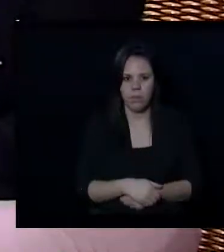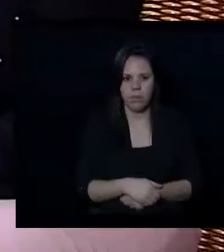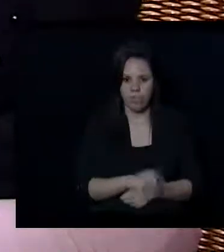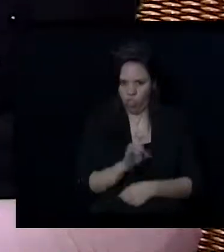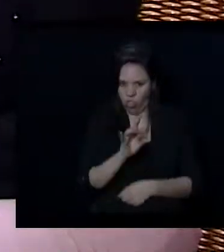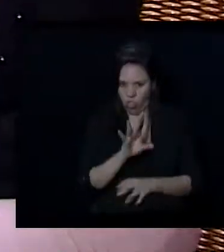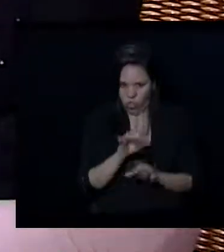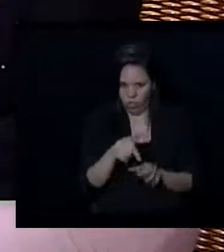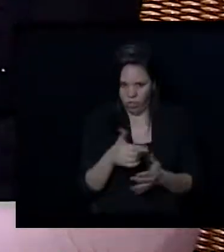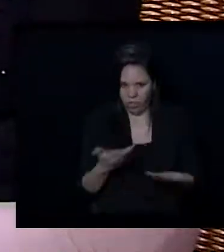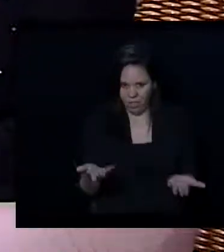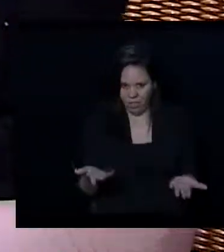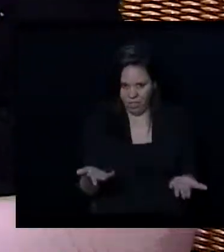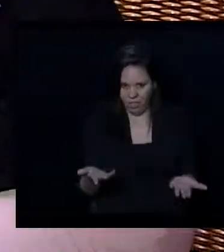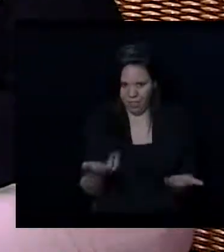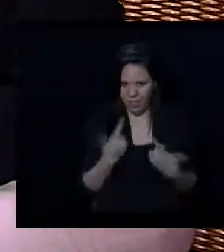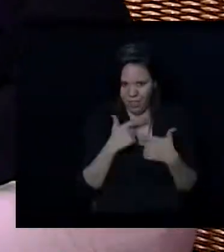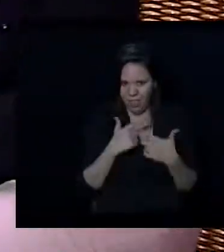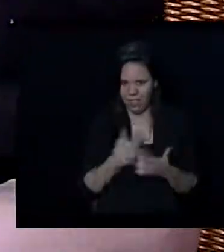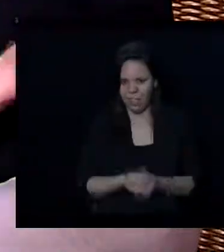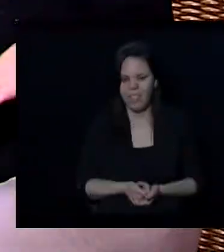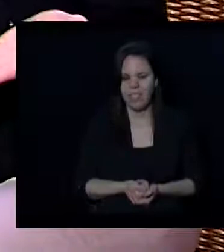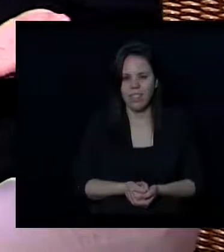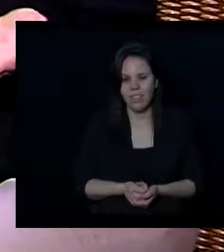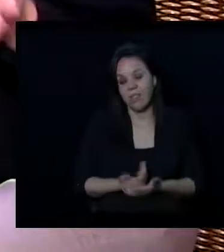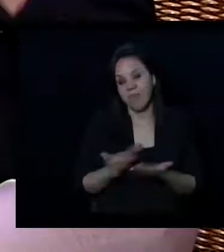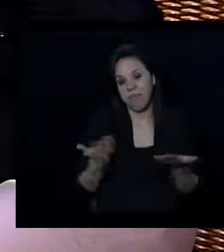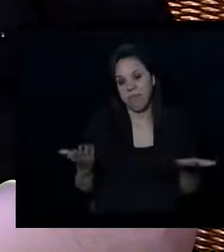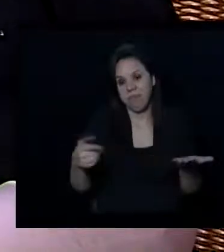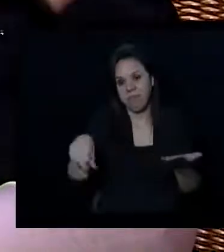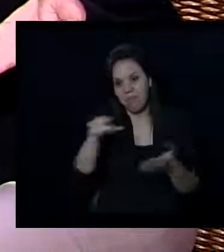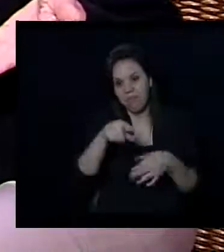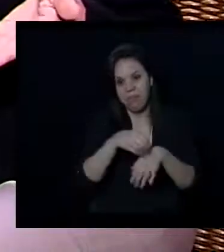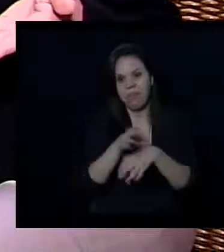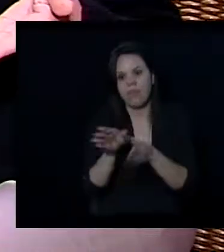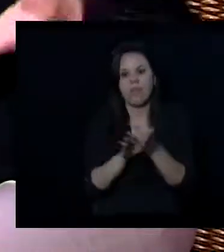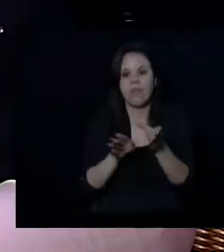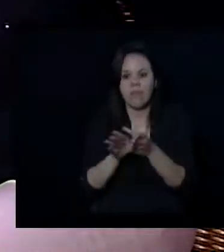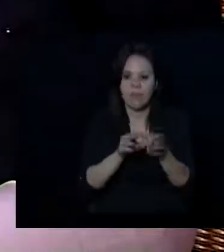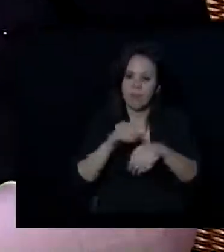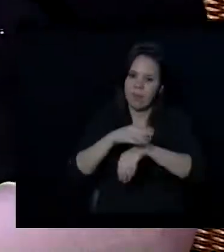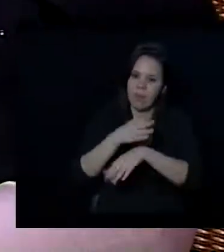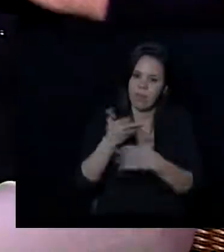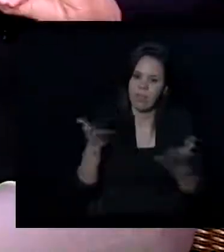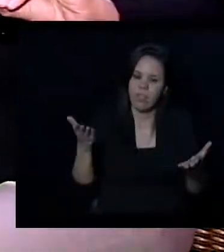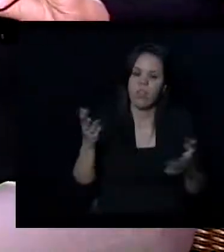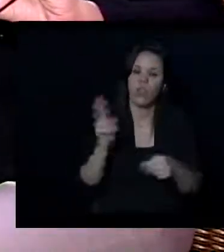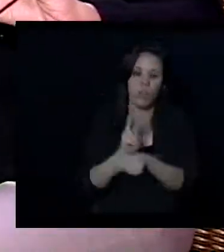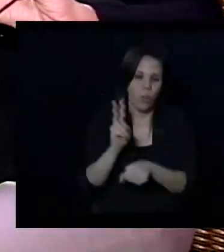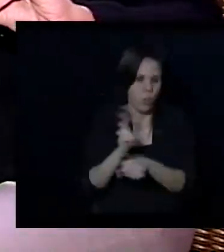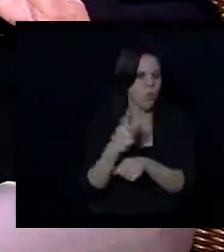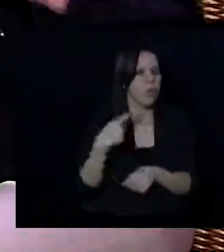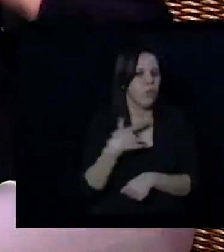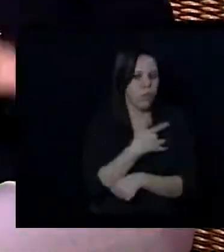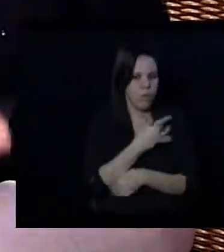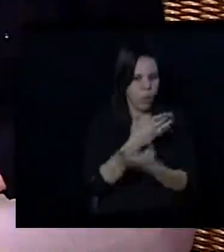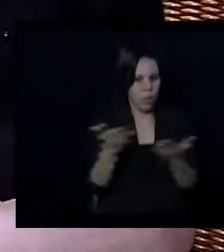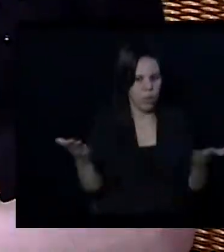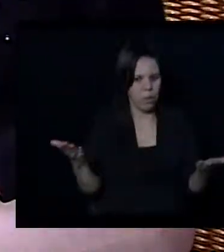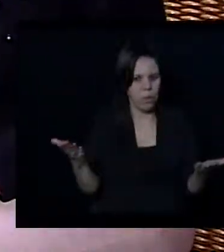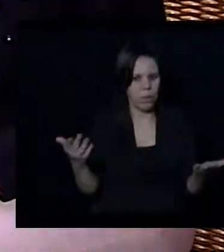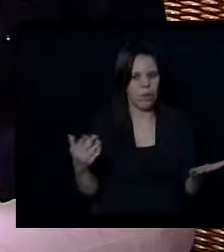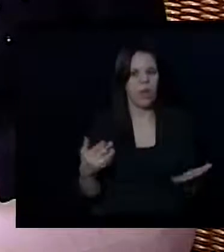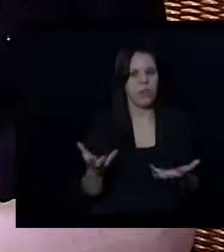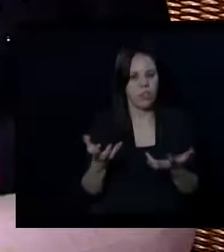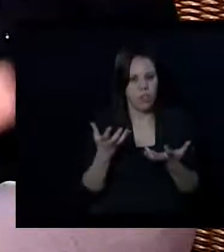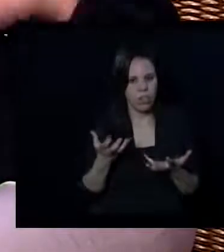Só isso? Isso. Tá aí, homens. Então, recado dado. Cuidem da saúde de vocês, porque a gente